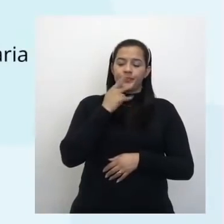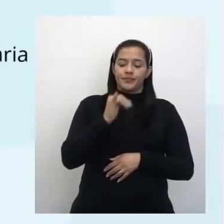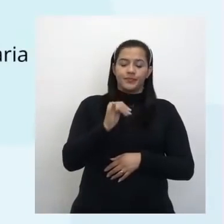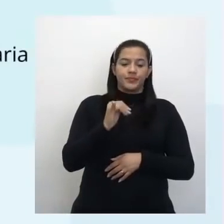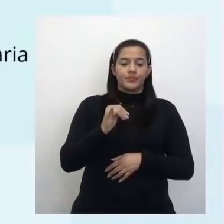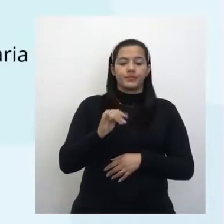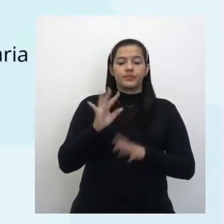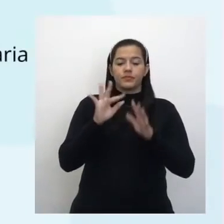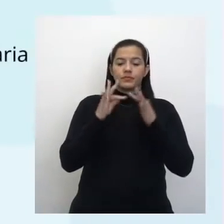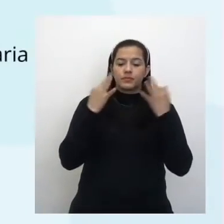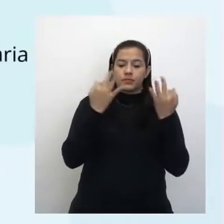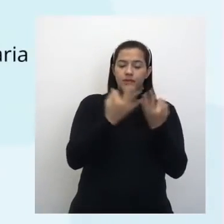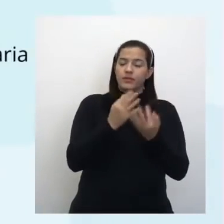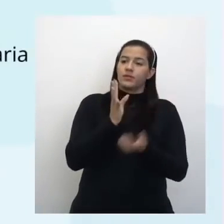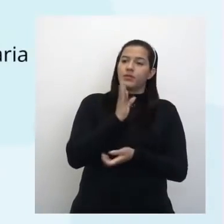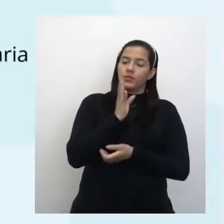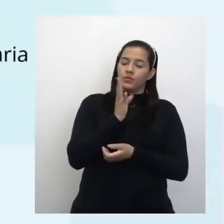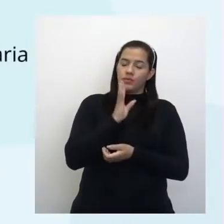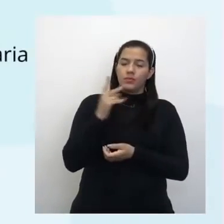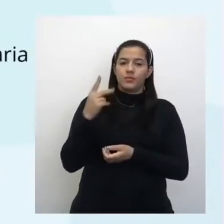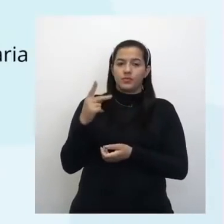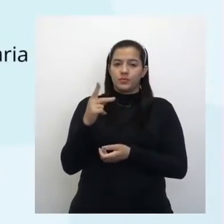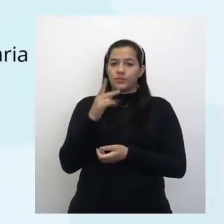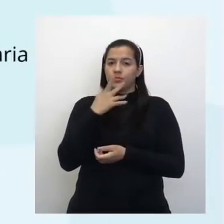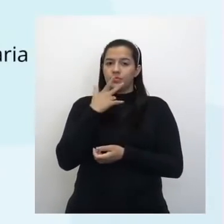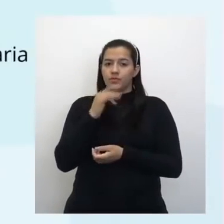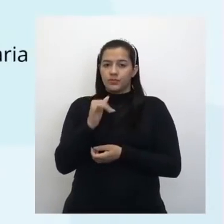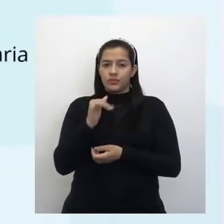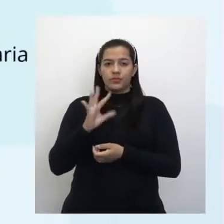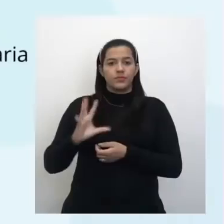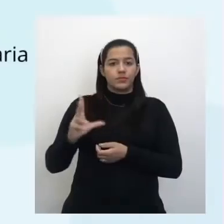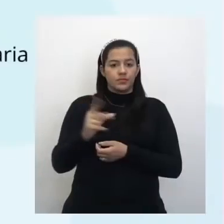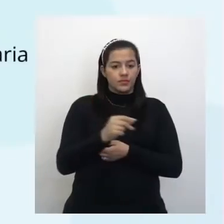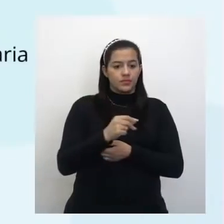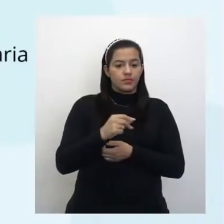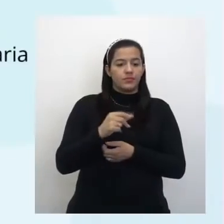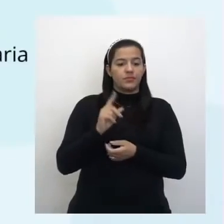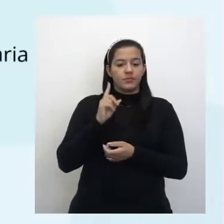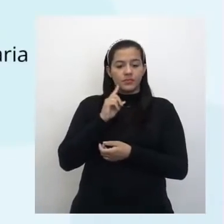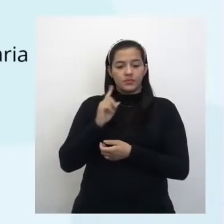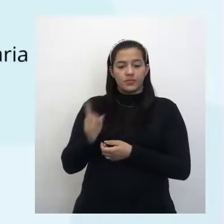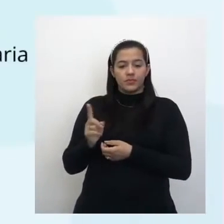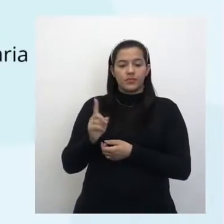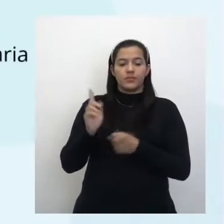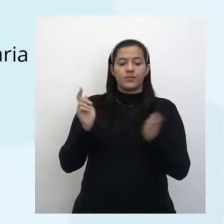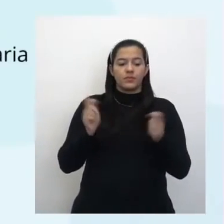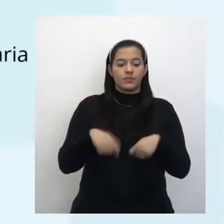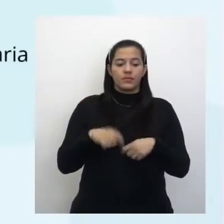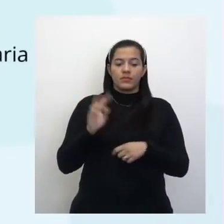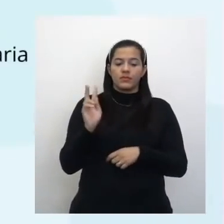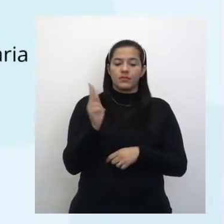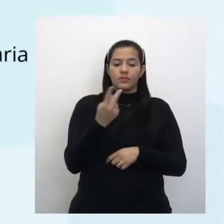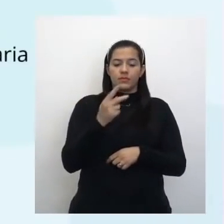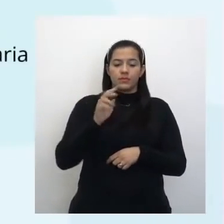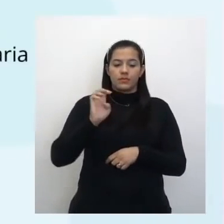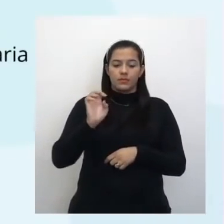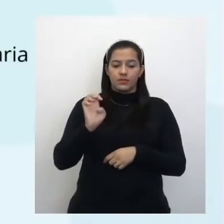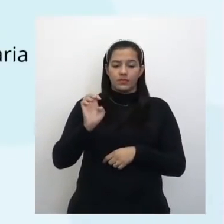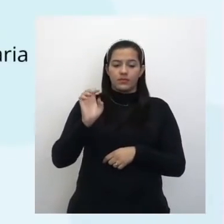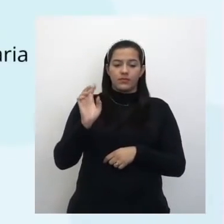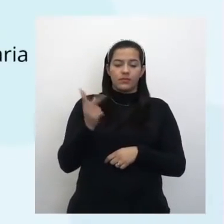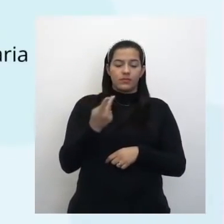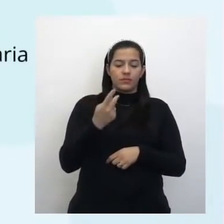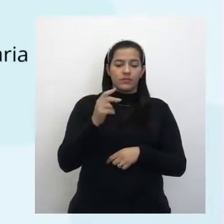a família da Tu nem conhece a os países do Ian Então os nomes de nomes os nomes